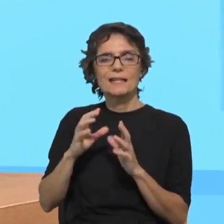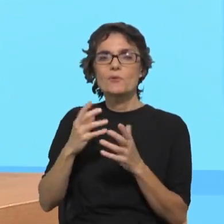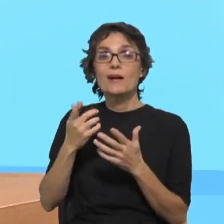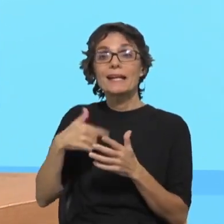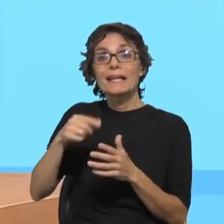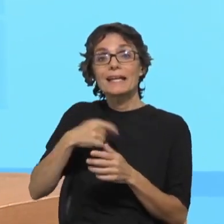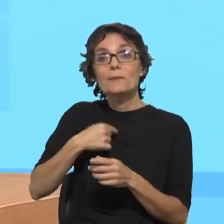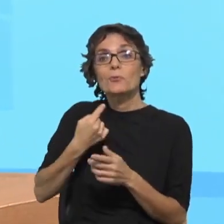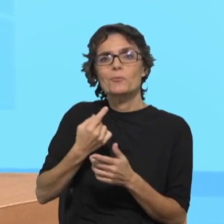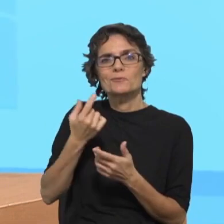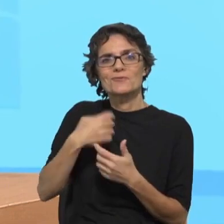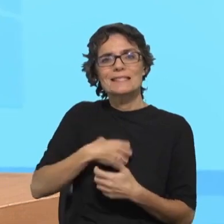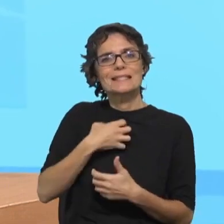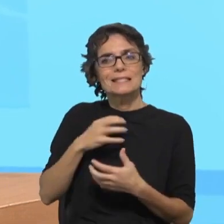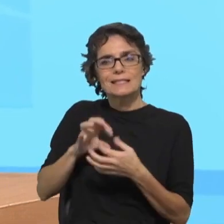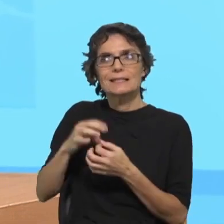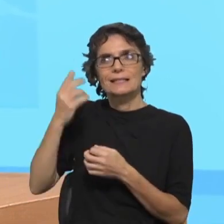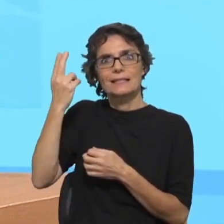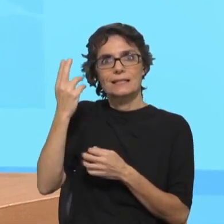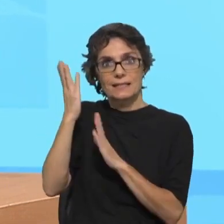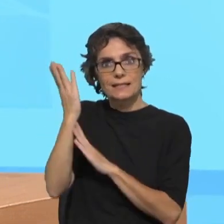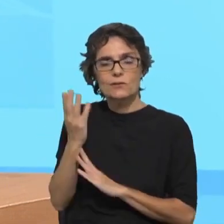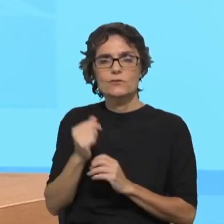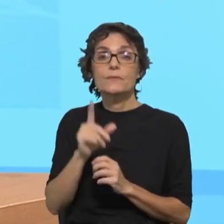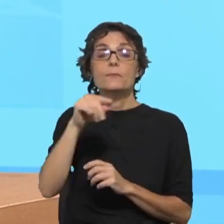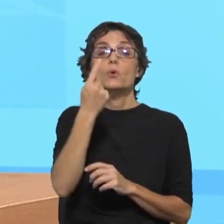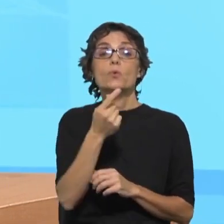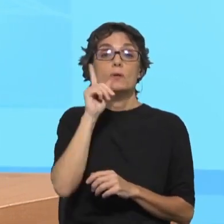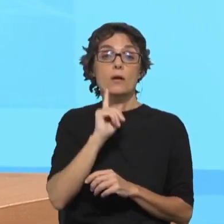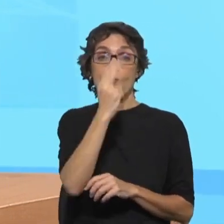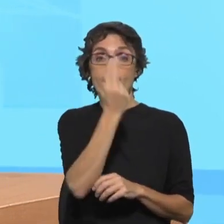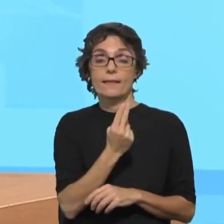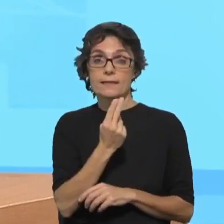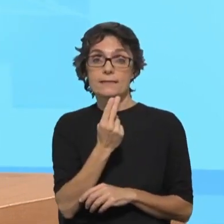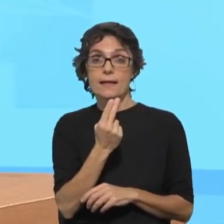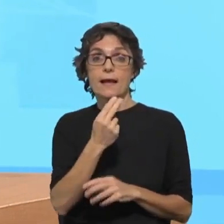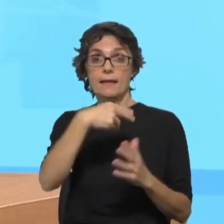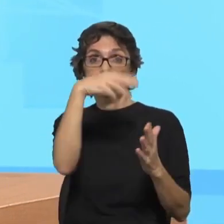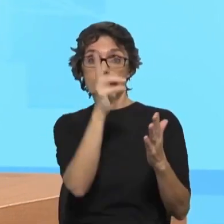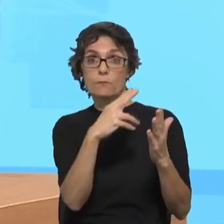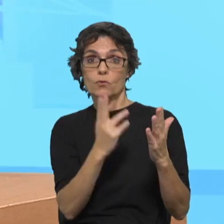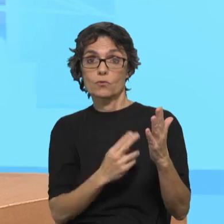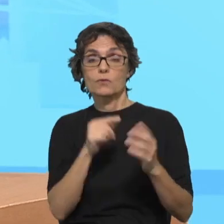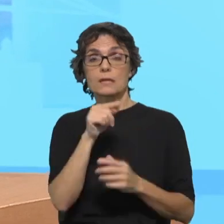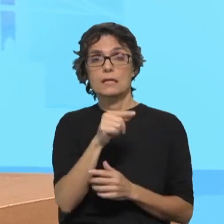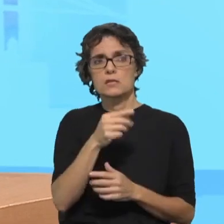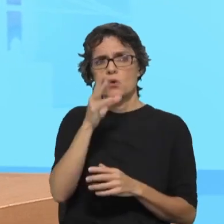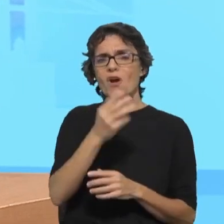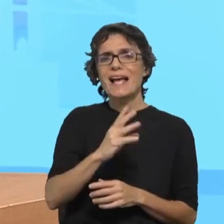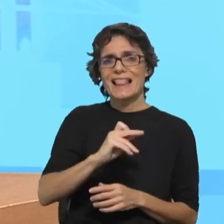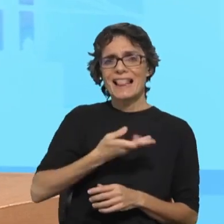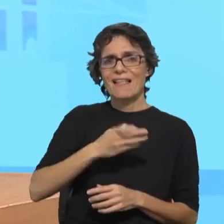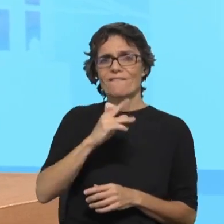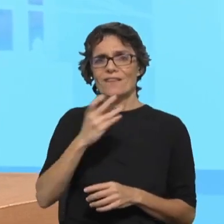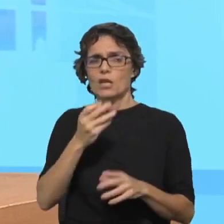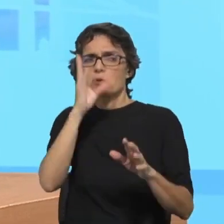procurava saber. E também vou ter uma pintora, que é a Hilda David, que eu nem sequer sei se é católica praticante, mas